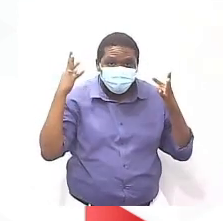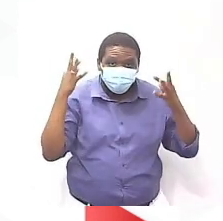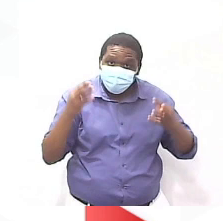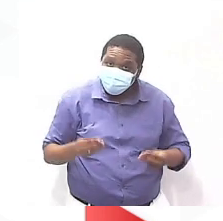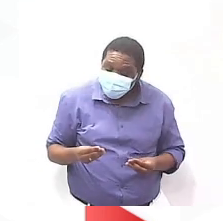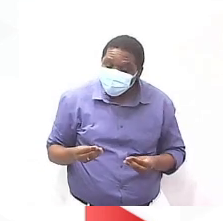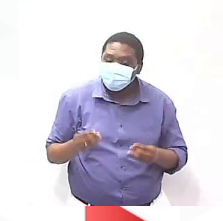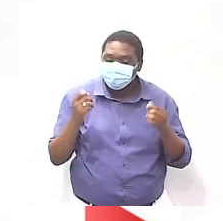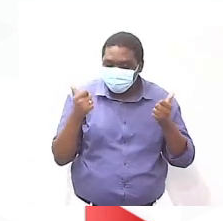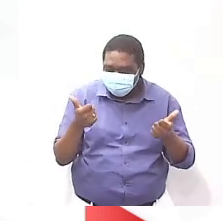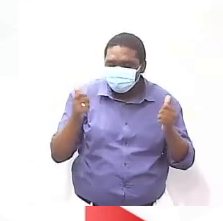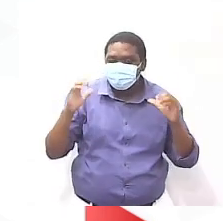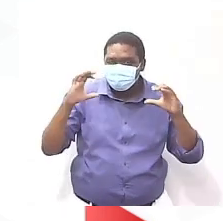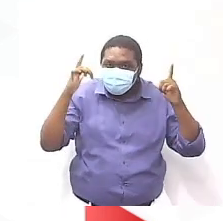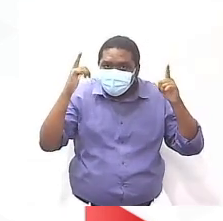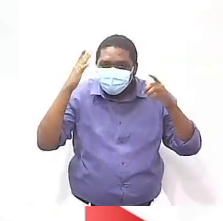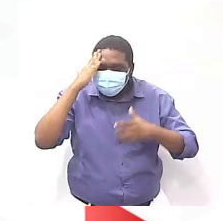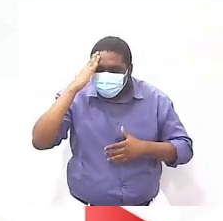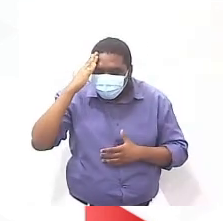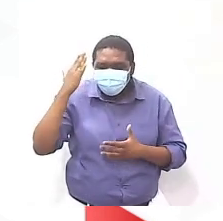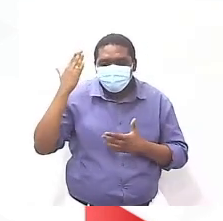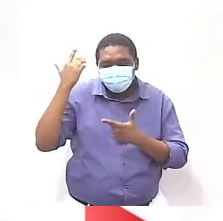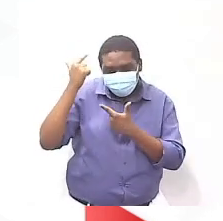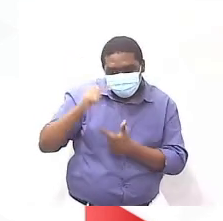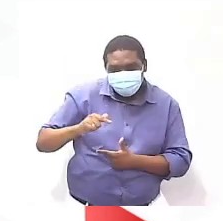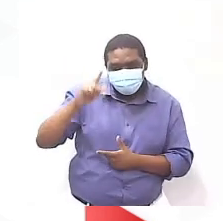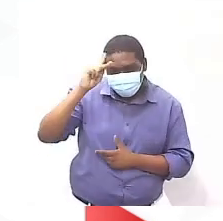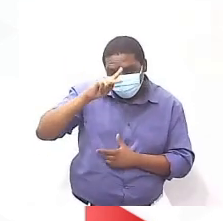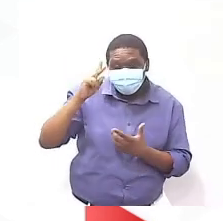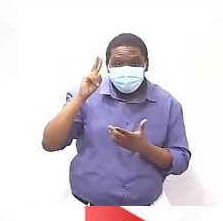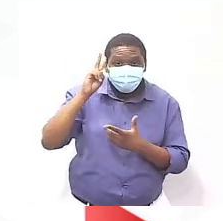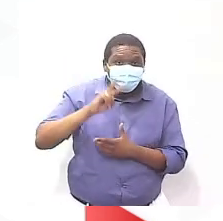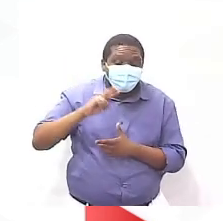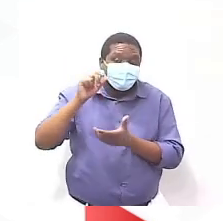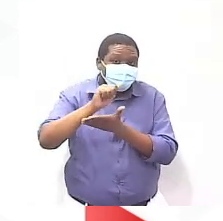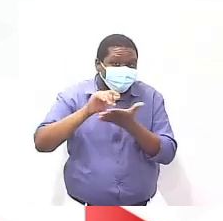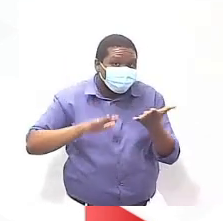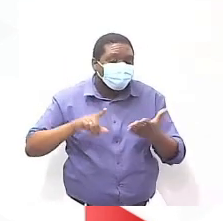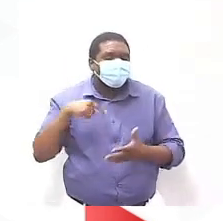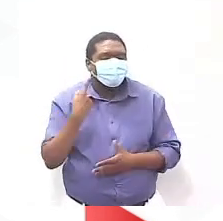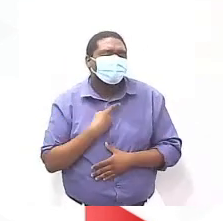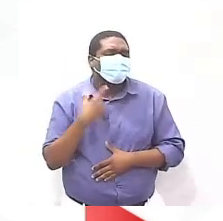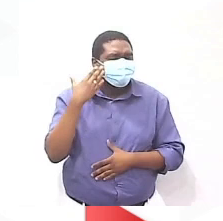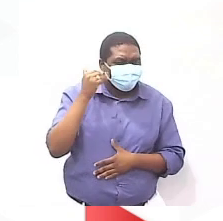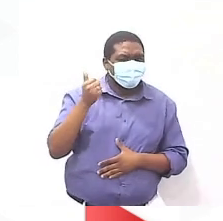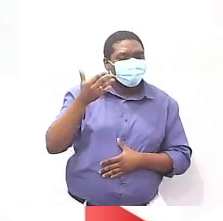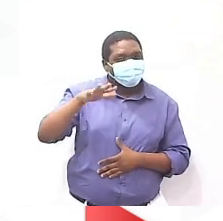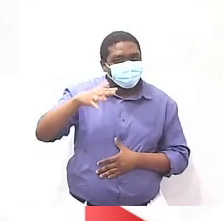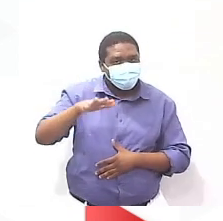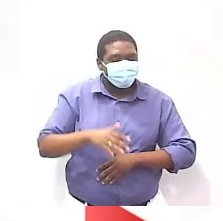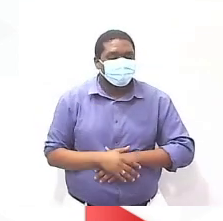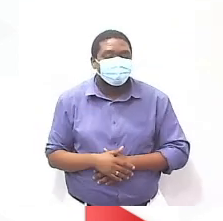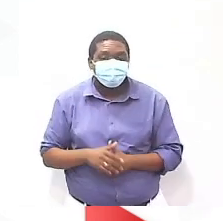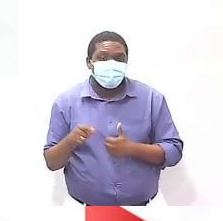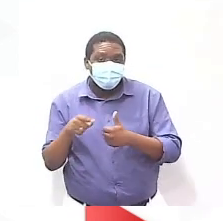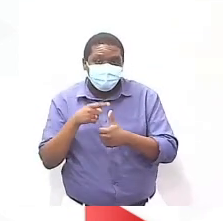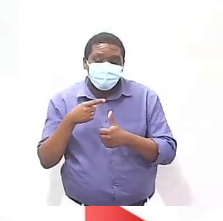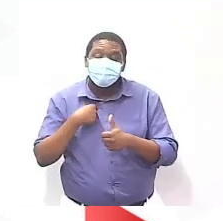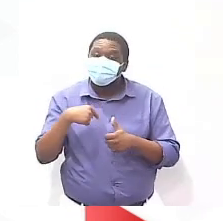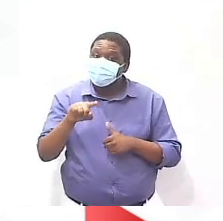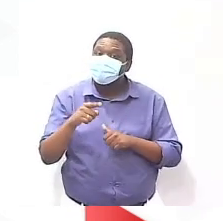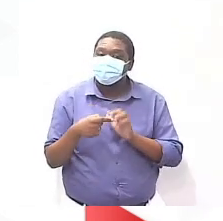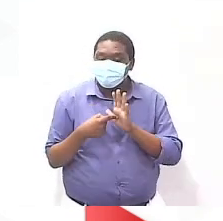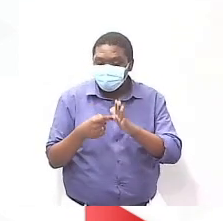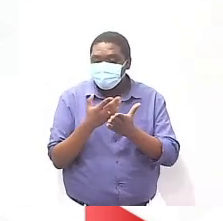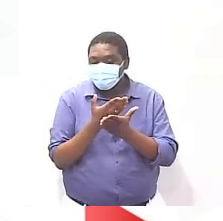agora? Tá bom na revisão? Então vamos lá para fazer atividades para a gente ter uma noção, tá bom? Primeiro eu vou mostrar a tabelinha para